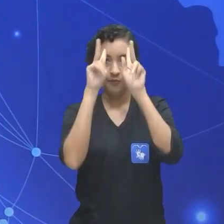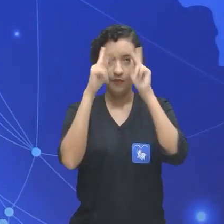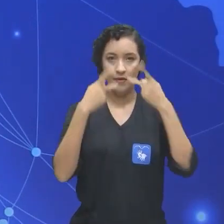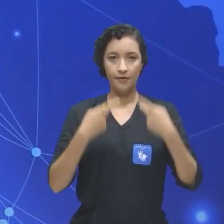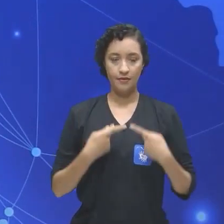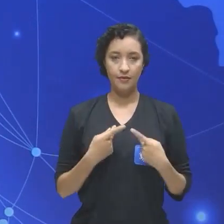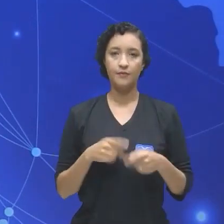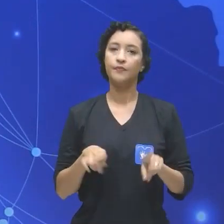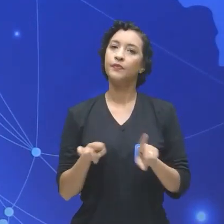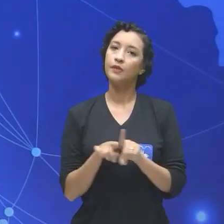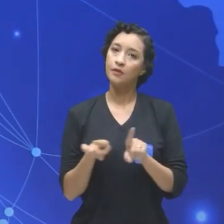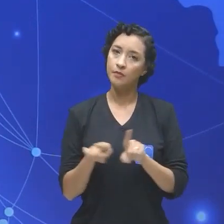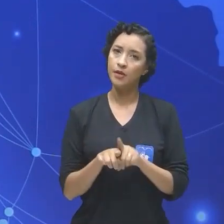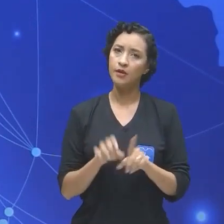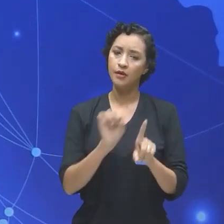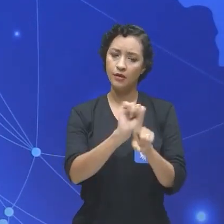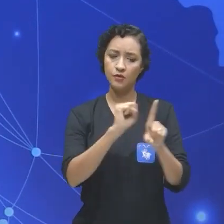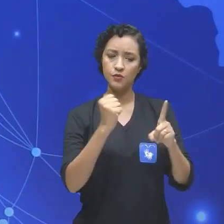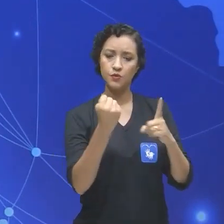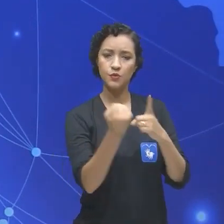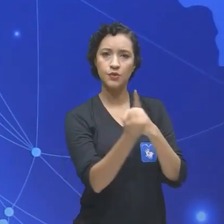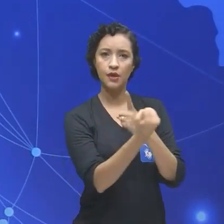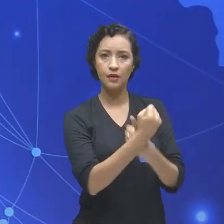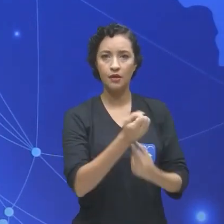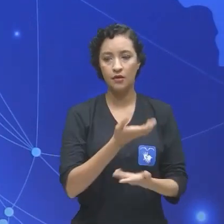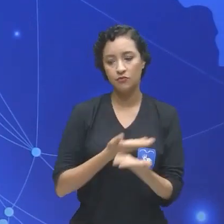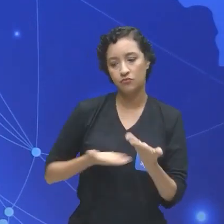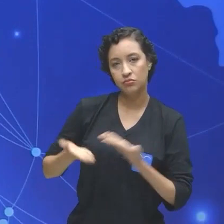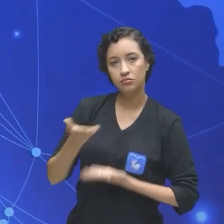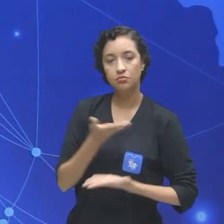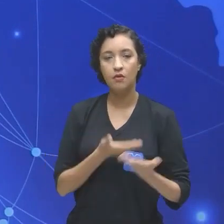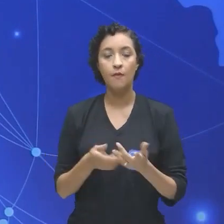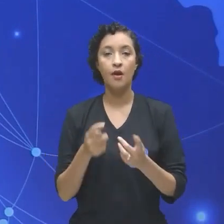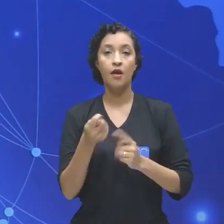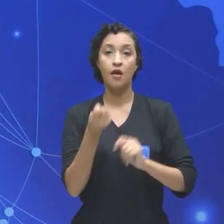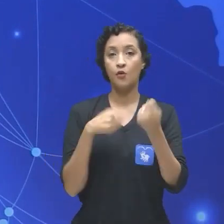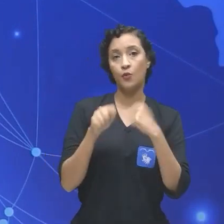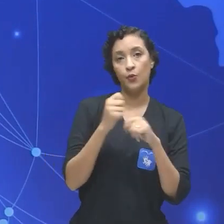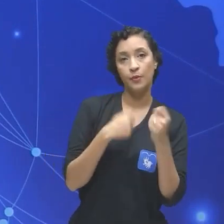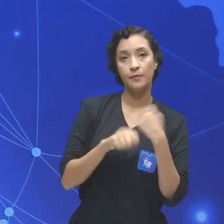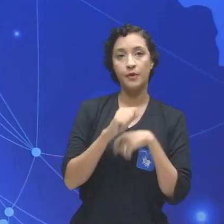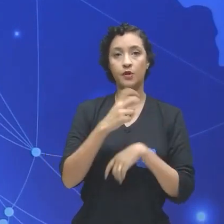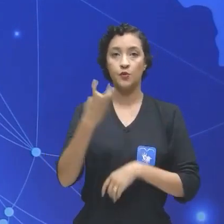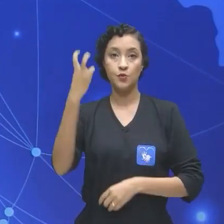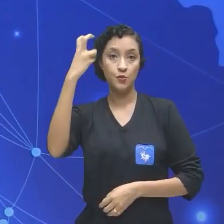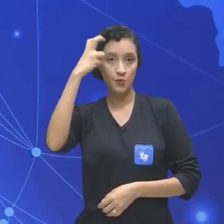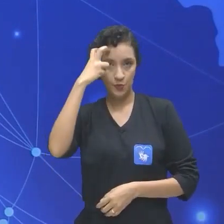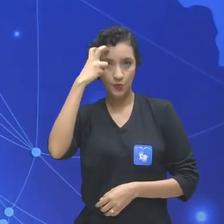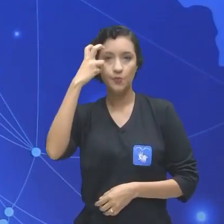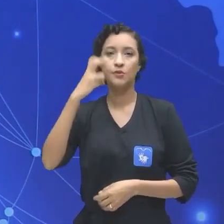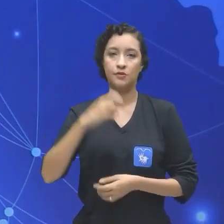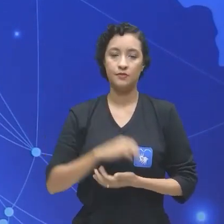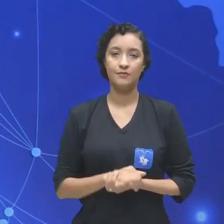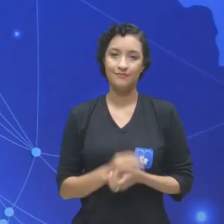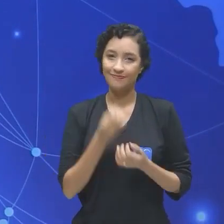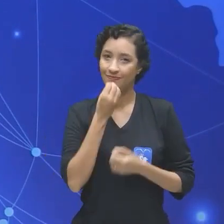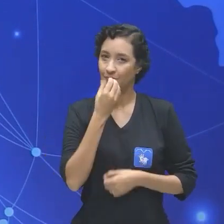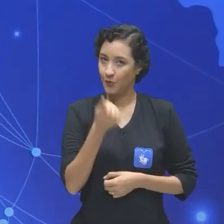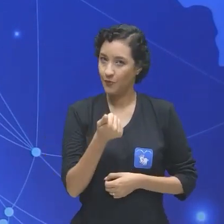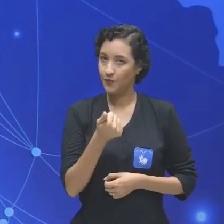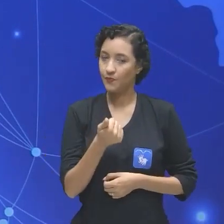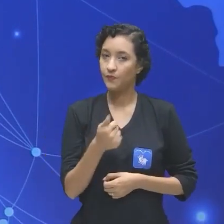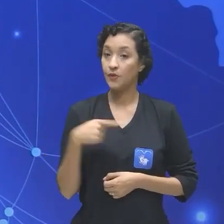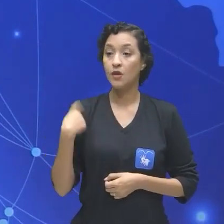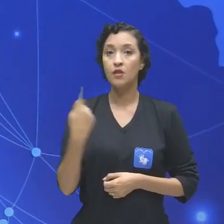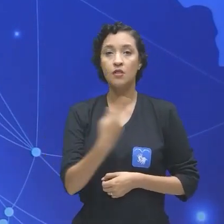também como a sociedade se comporta economicamente, culturalmente, tá bom? Que nós possamos cada vez mais